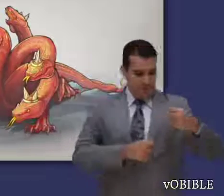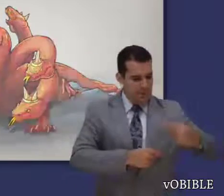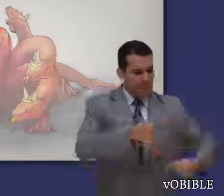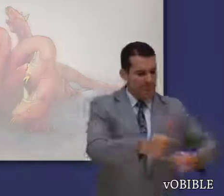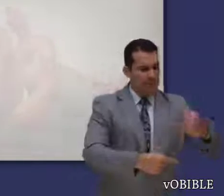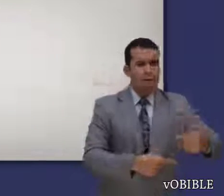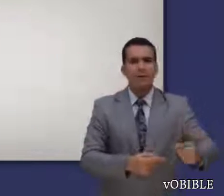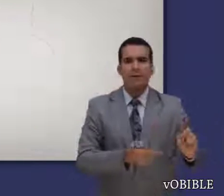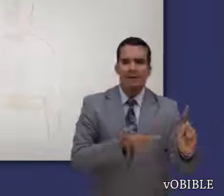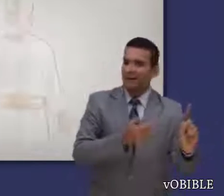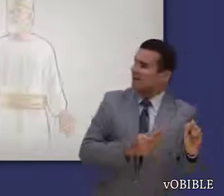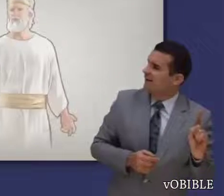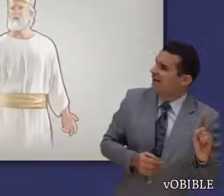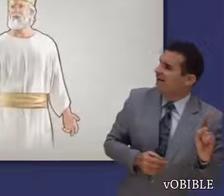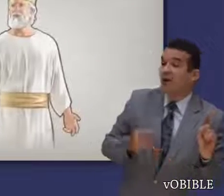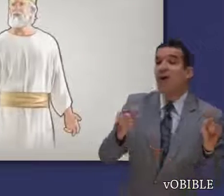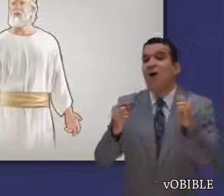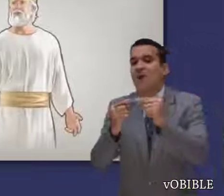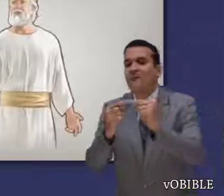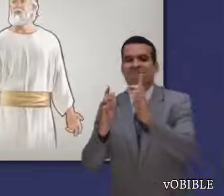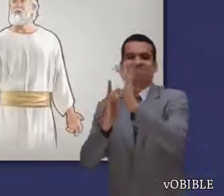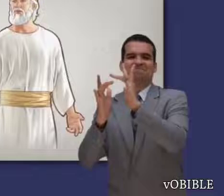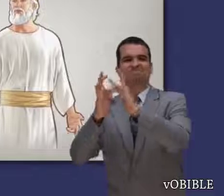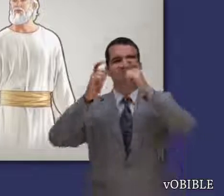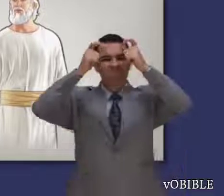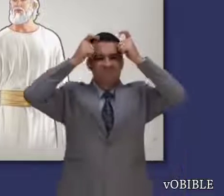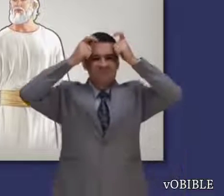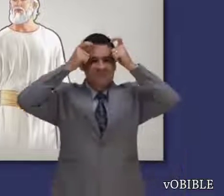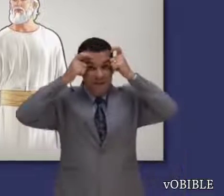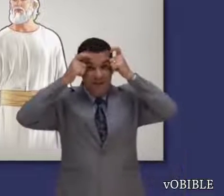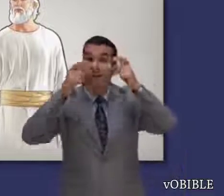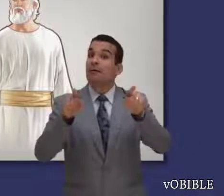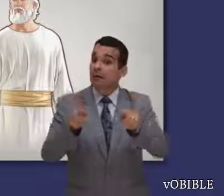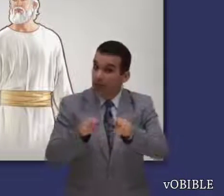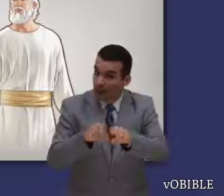O descendente da mulher representa principalmente o rei messiânico Jesus Cristo.